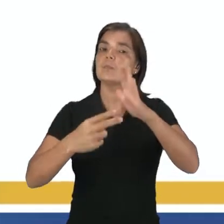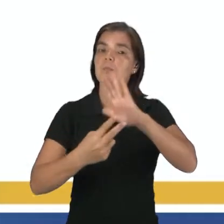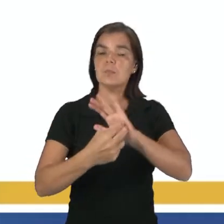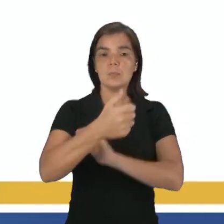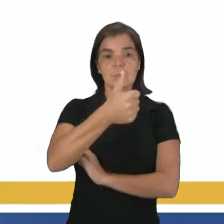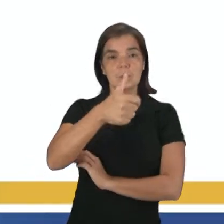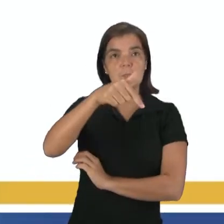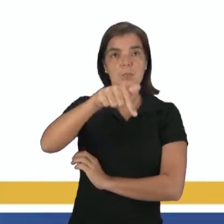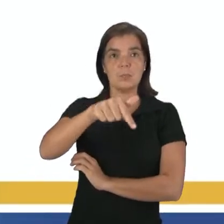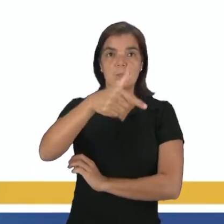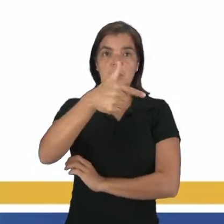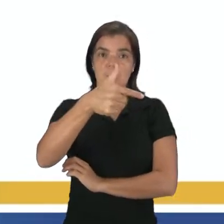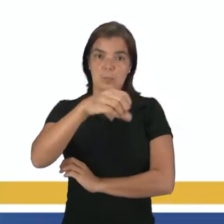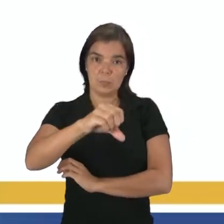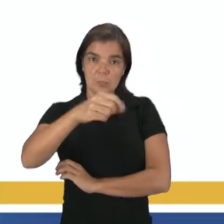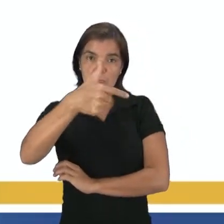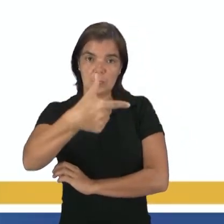deu de